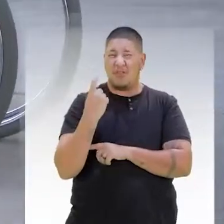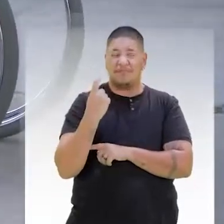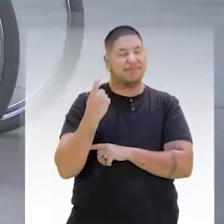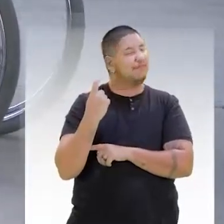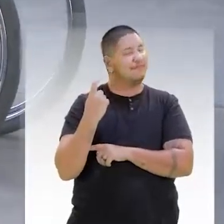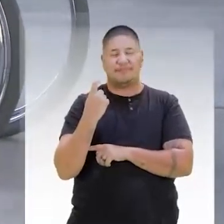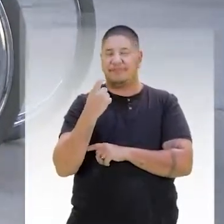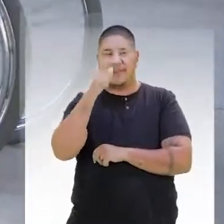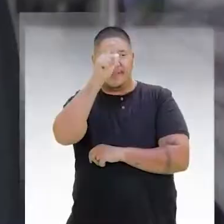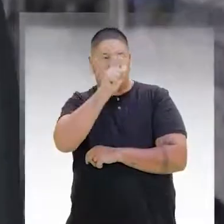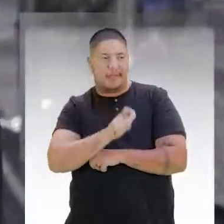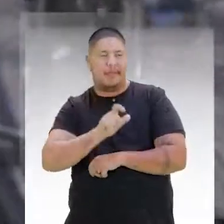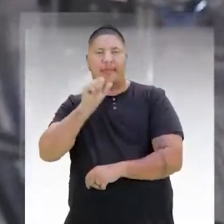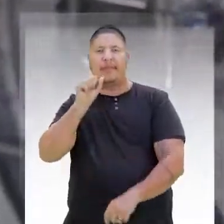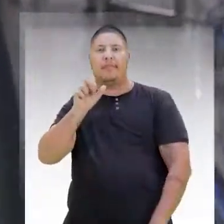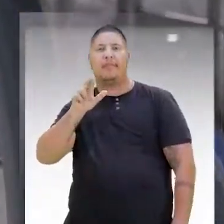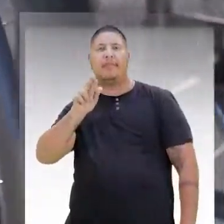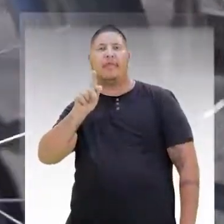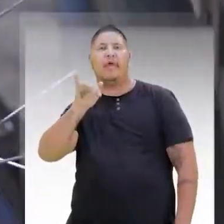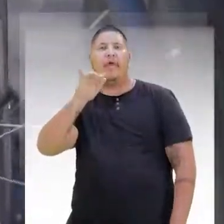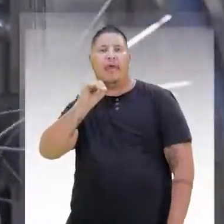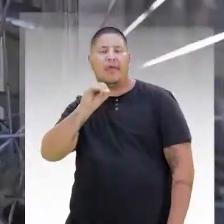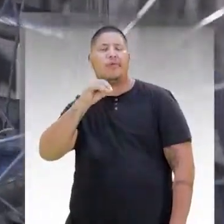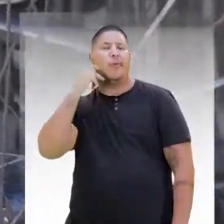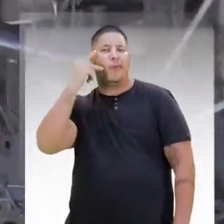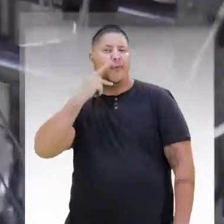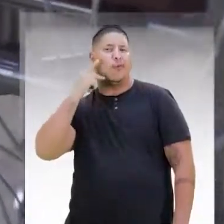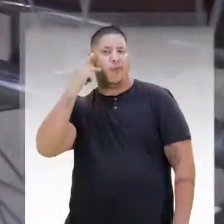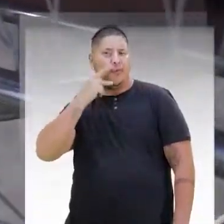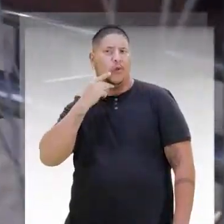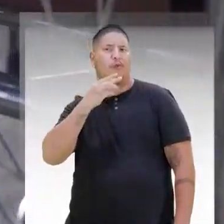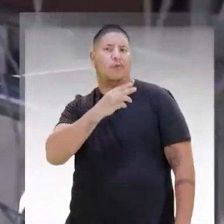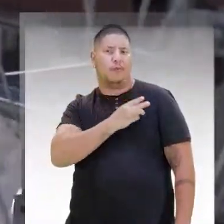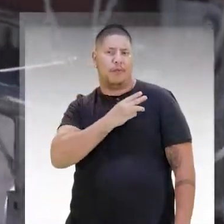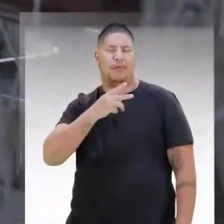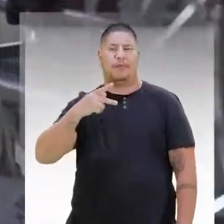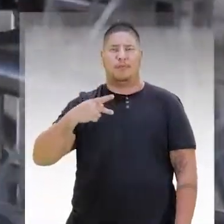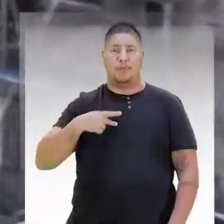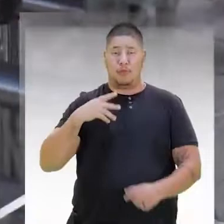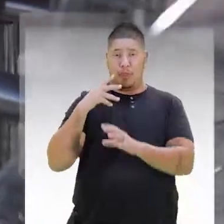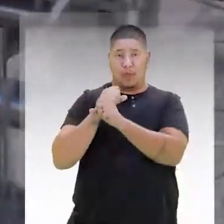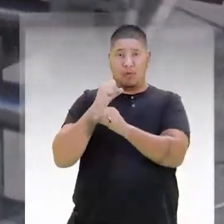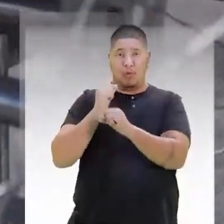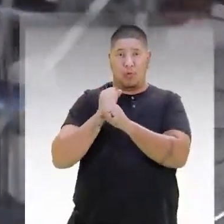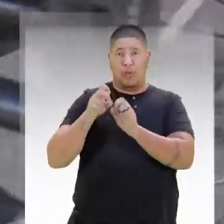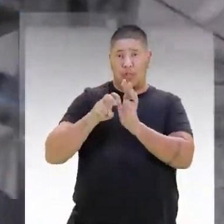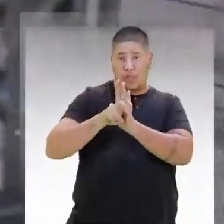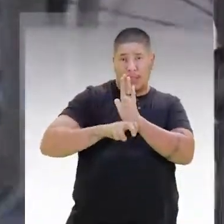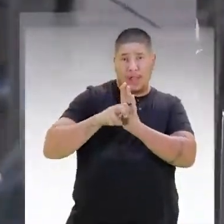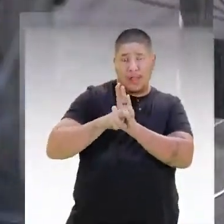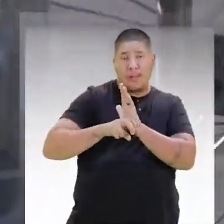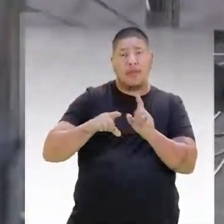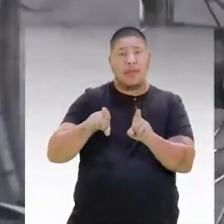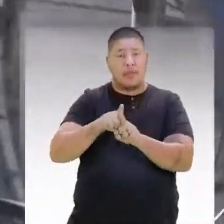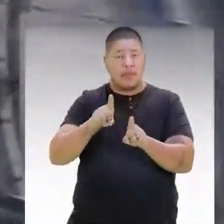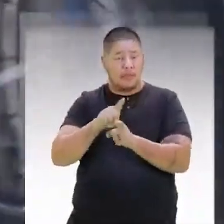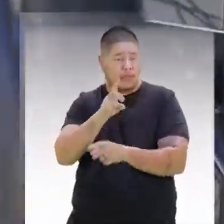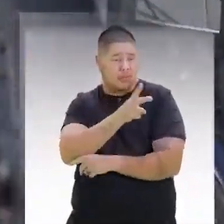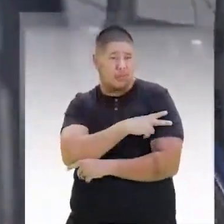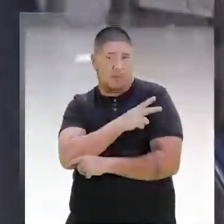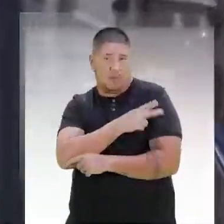Para Sérgio Caribé, procurador do Ministério Público de Contas, tetraplégico e supervisor da política